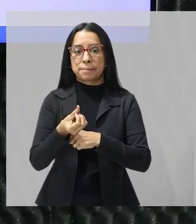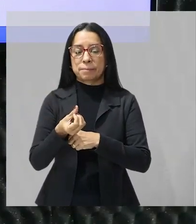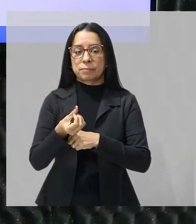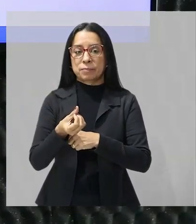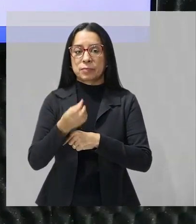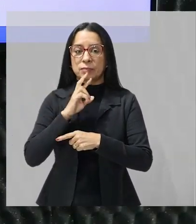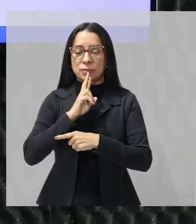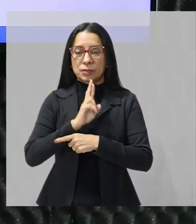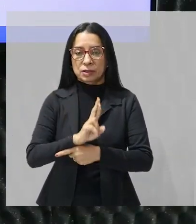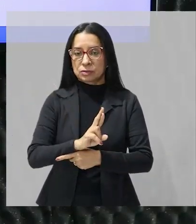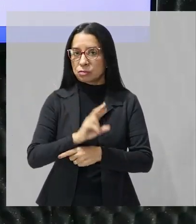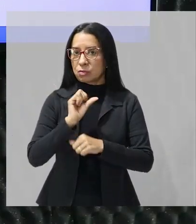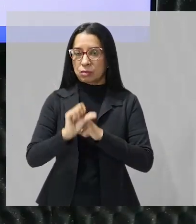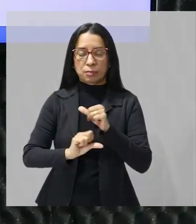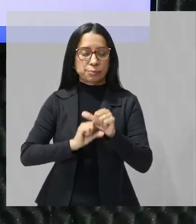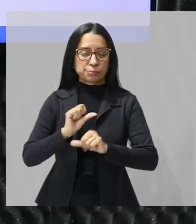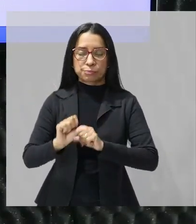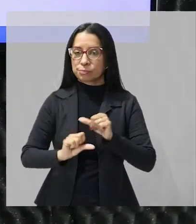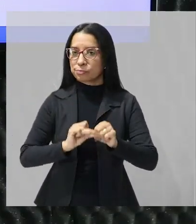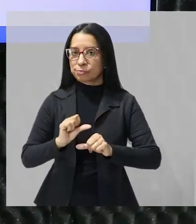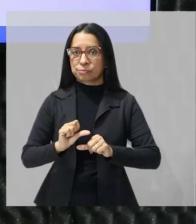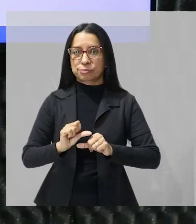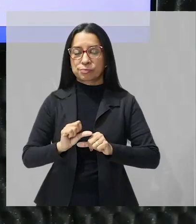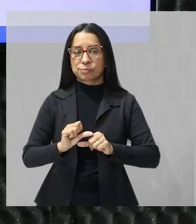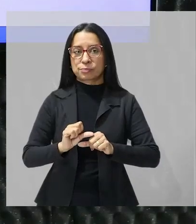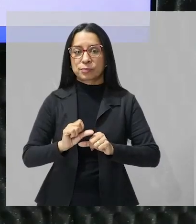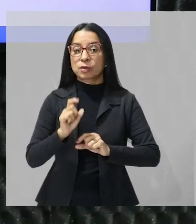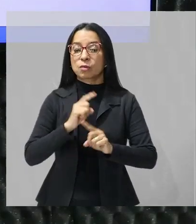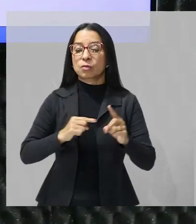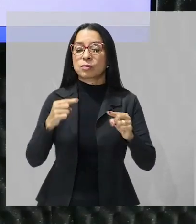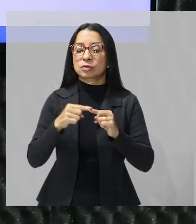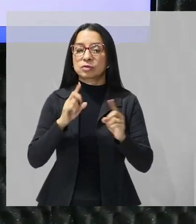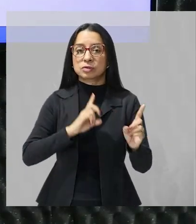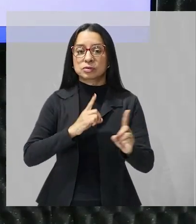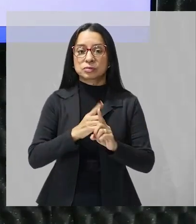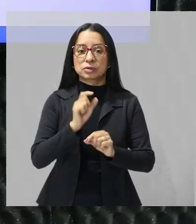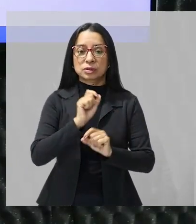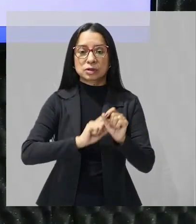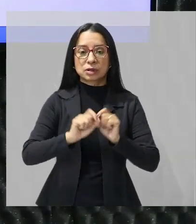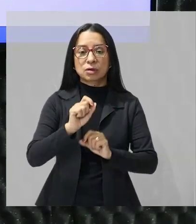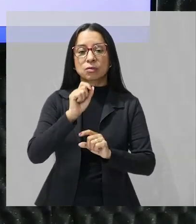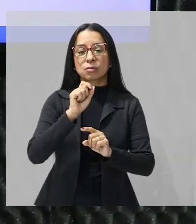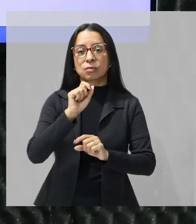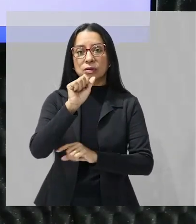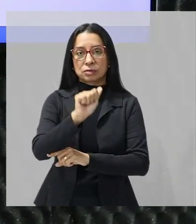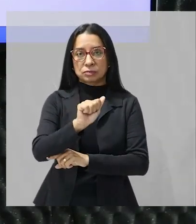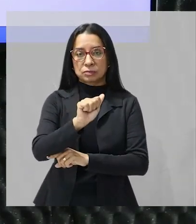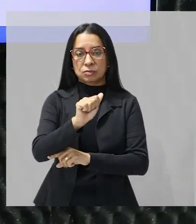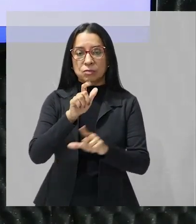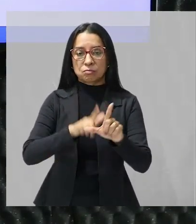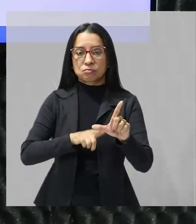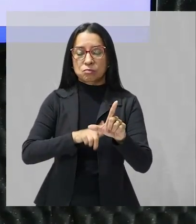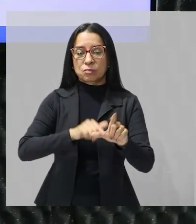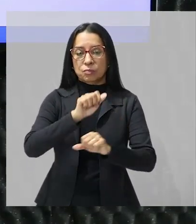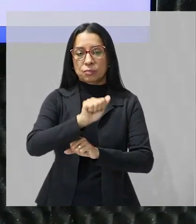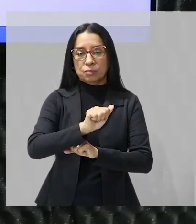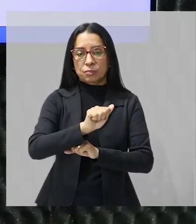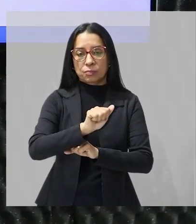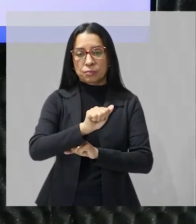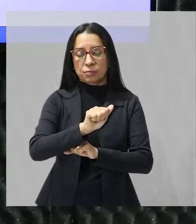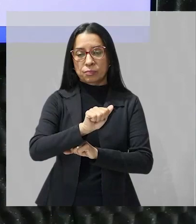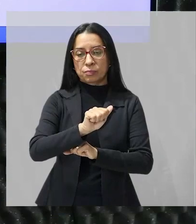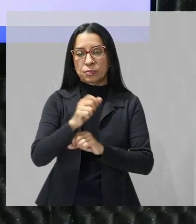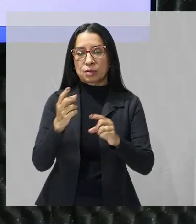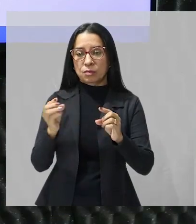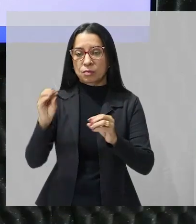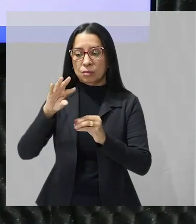O resultado não se alterou. E aqui o nosso objetivo é descobrir quem é o A, portanto, né, passando,